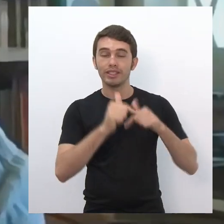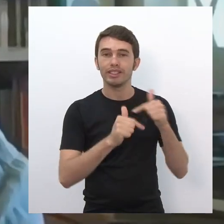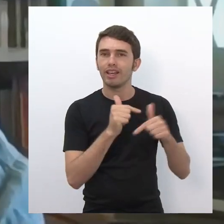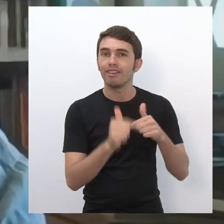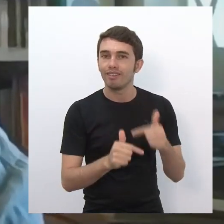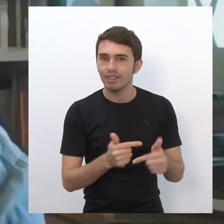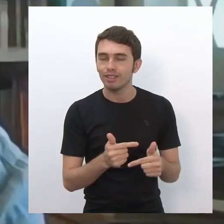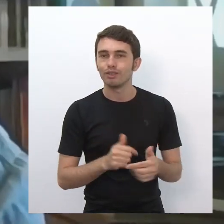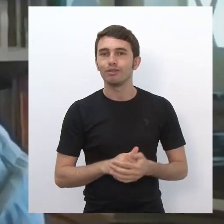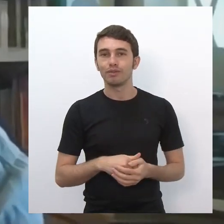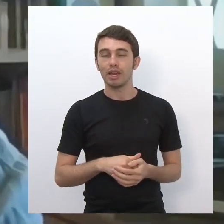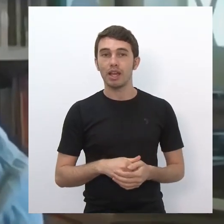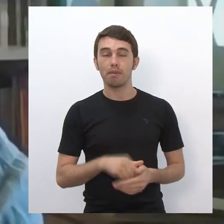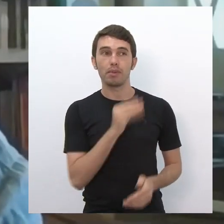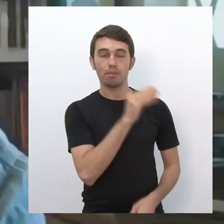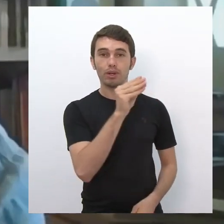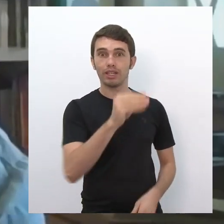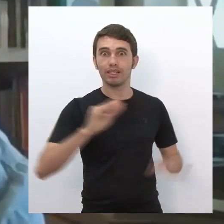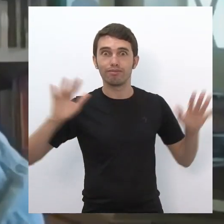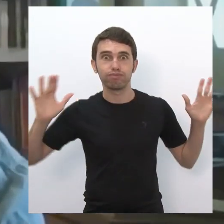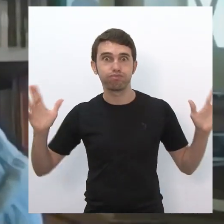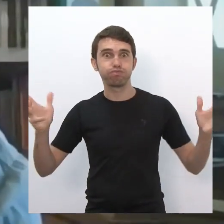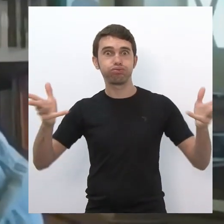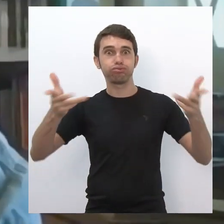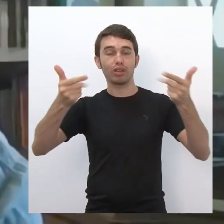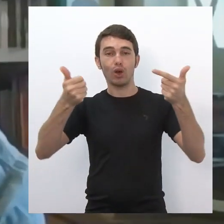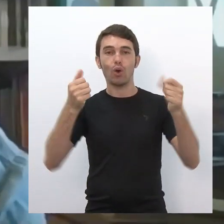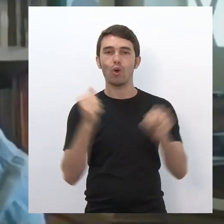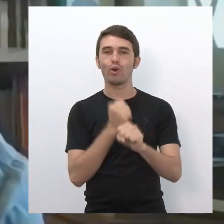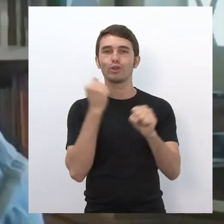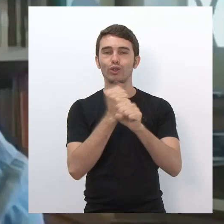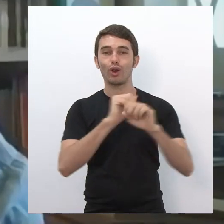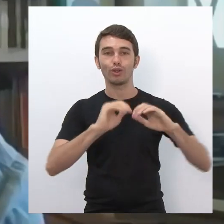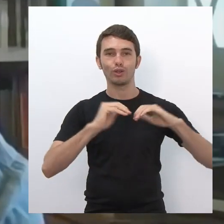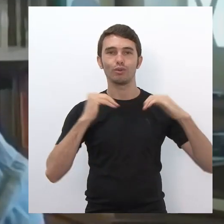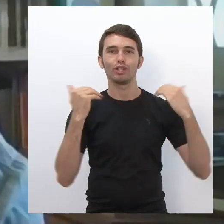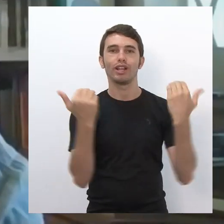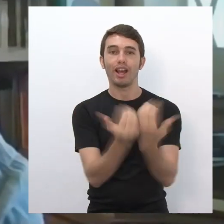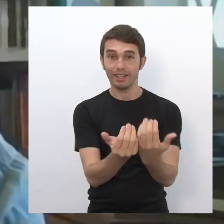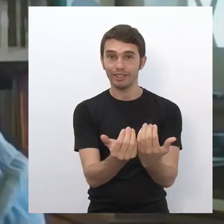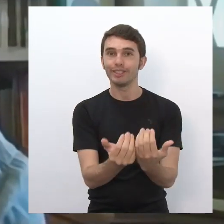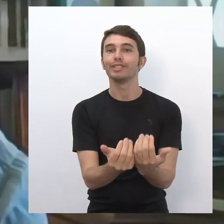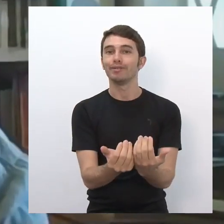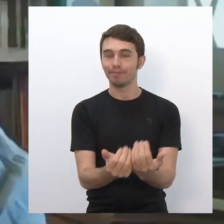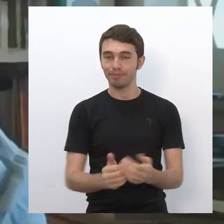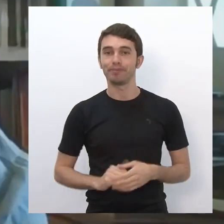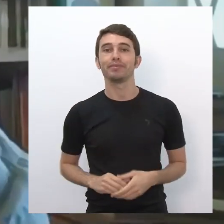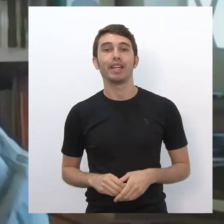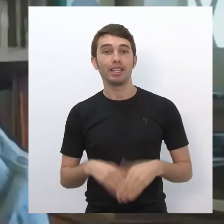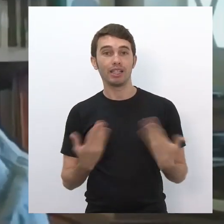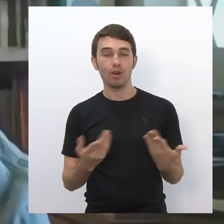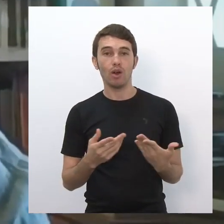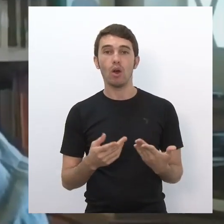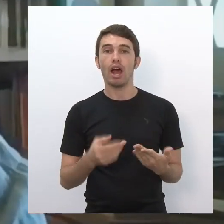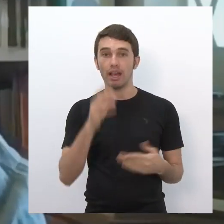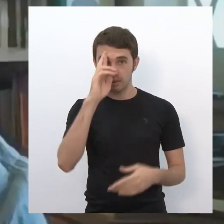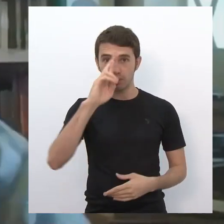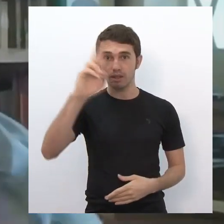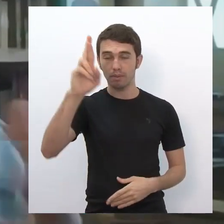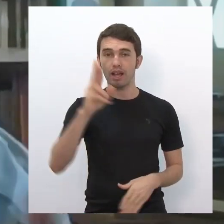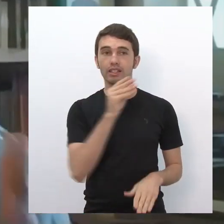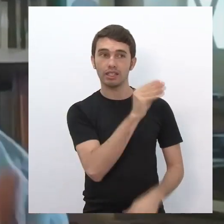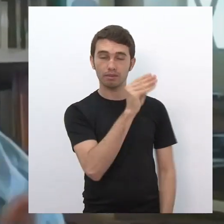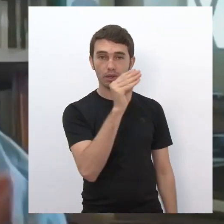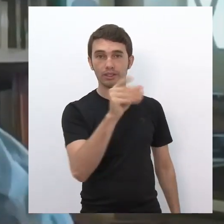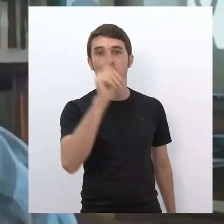Bibliotecas excelentes constroem comunidades. Então, o papel dessas bibliotecas